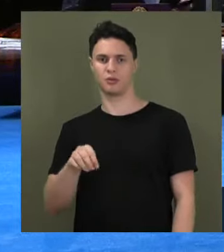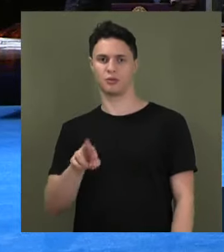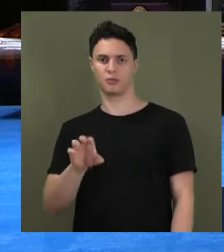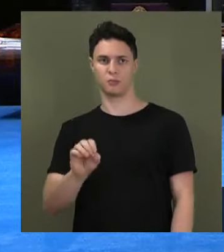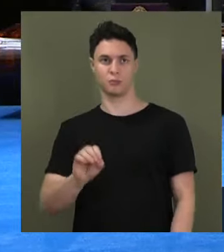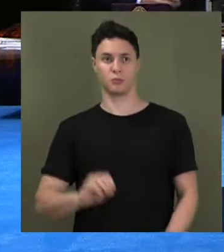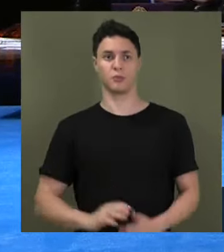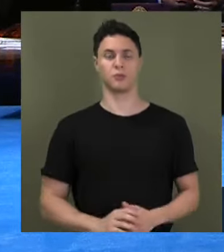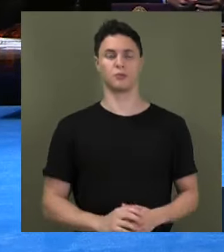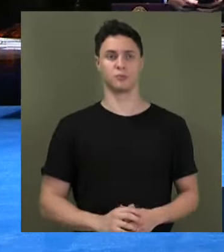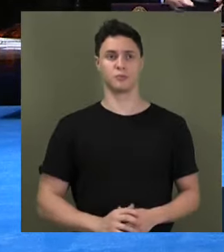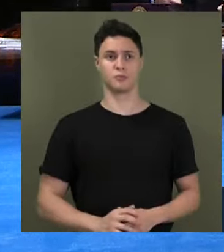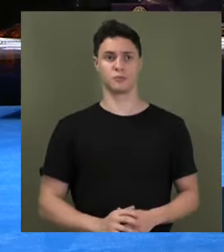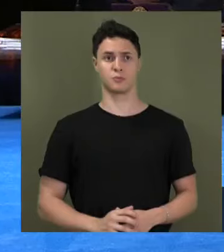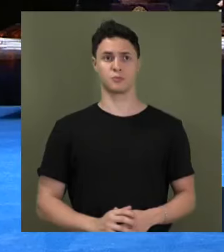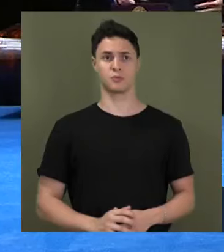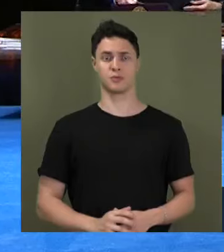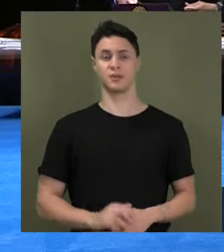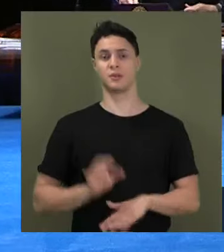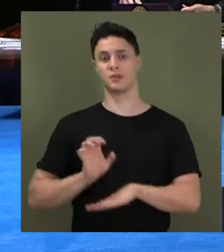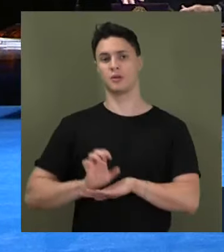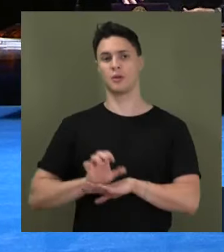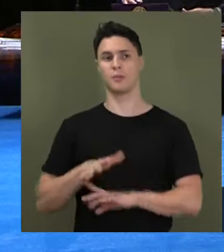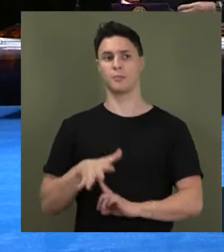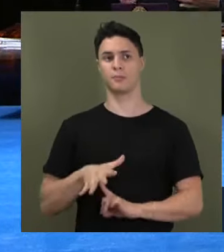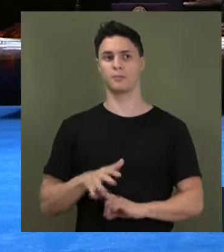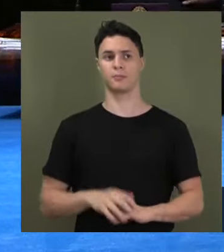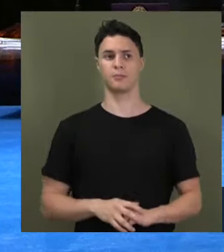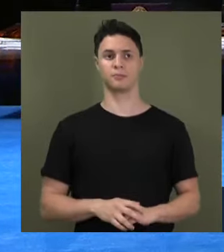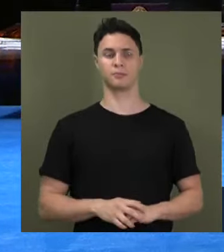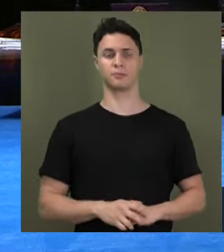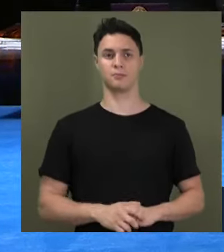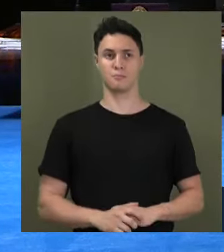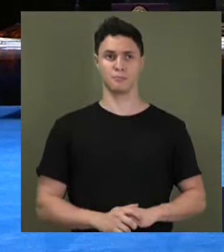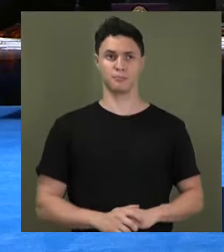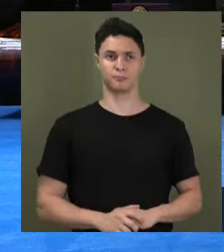Senadores.